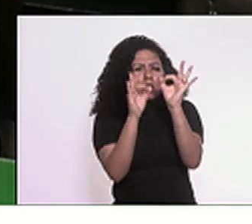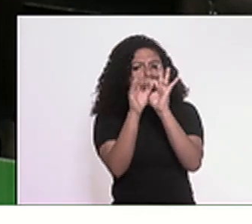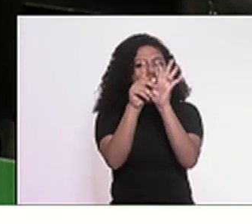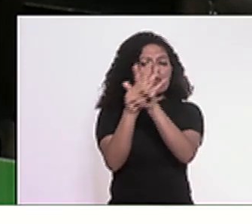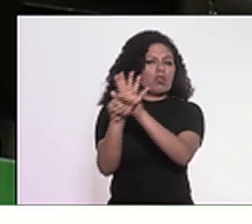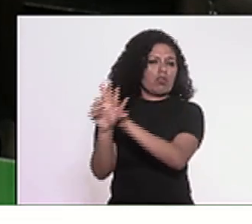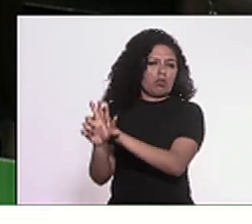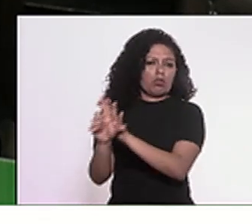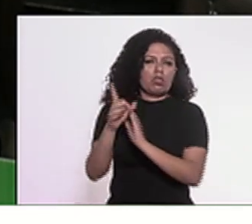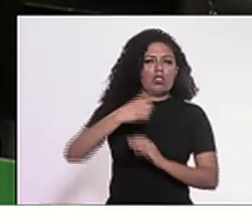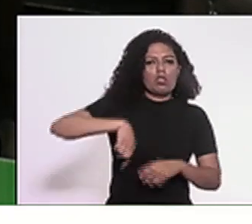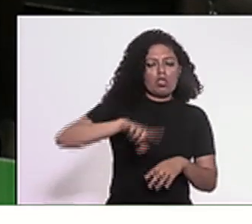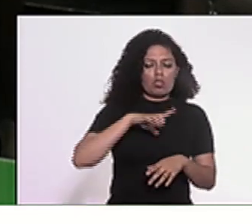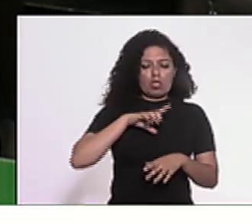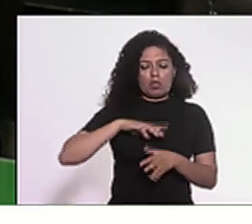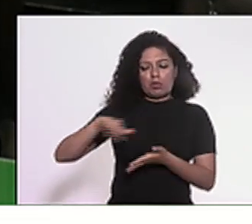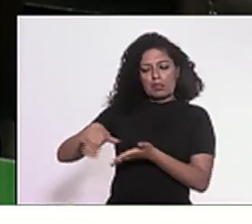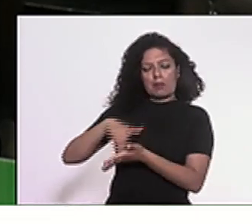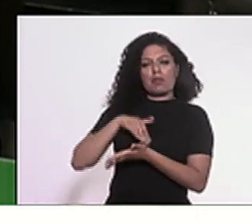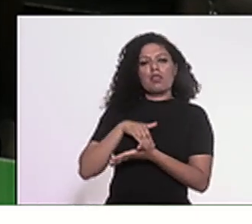nós temos na nossa subsecretaria